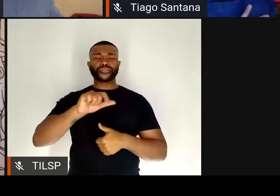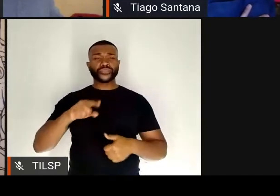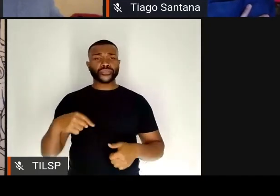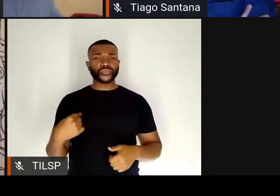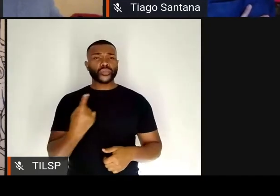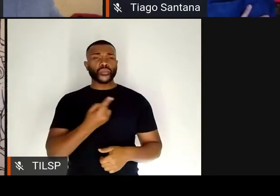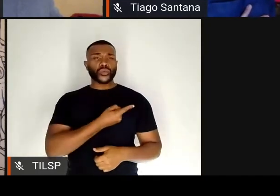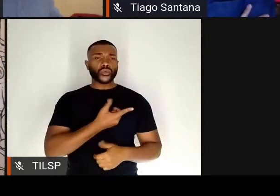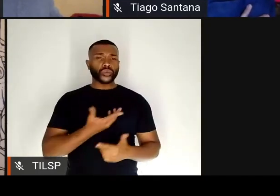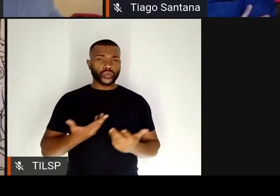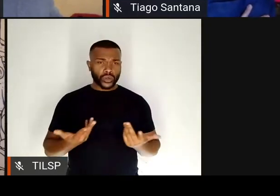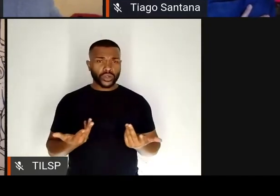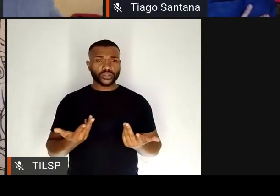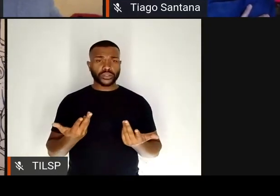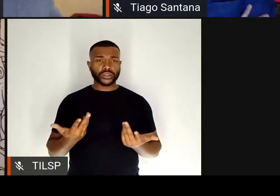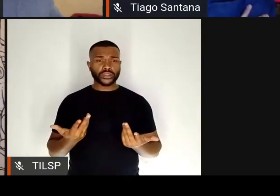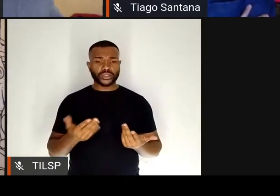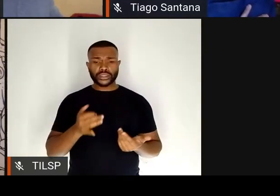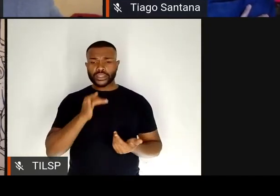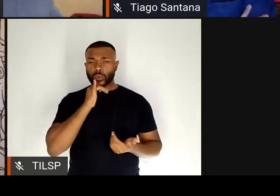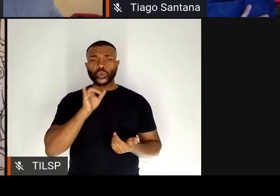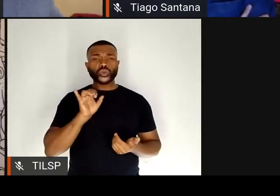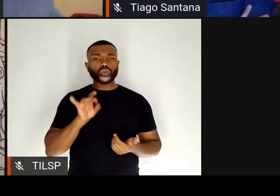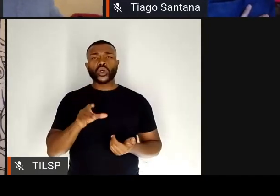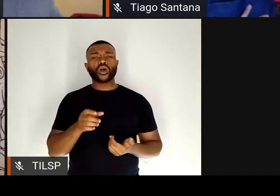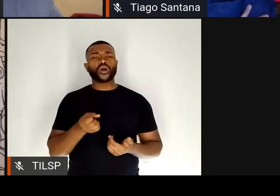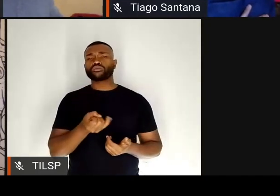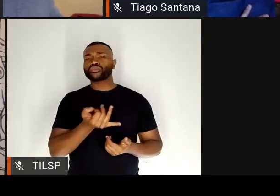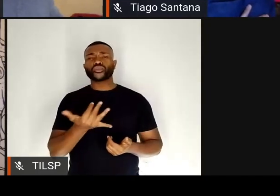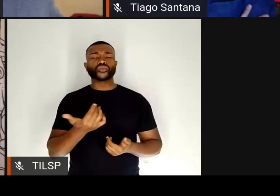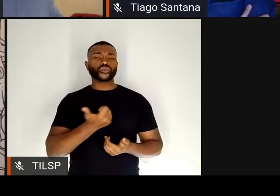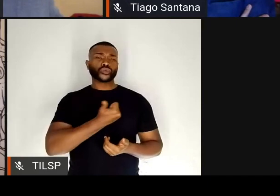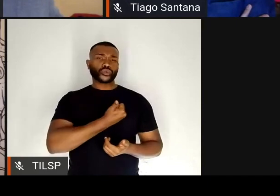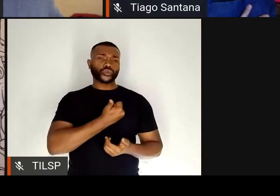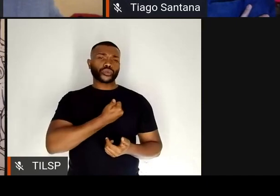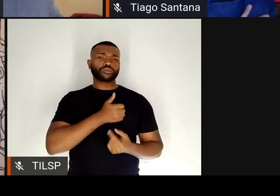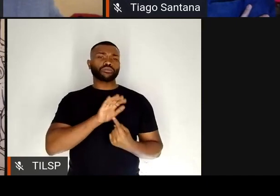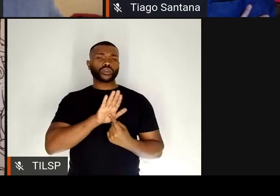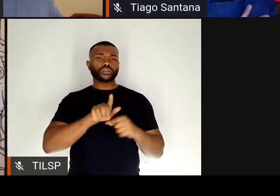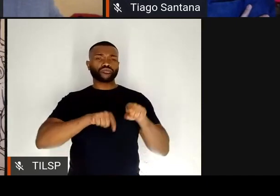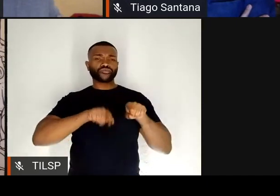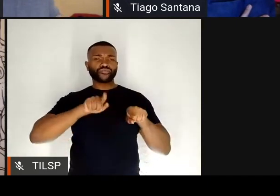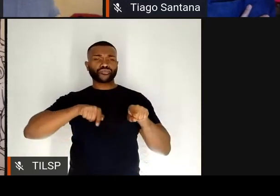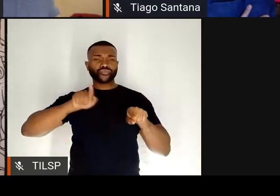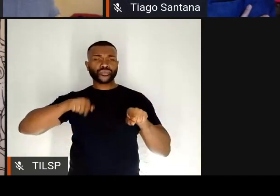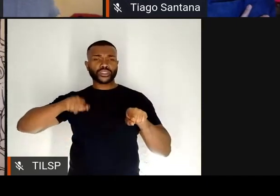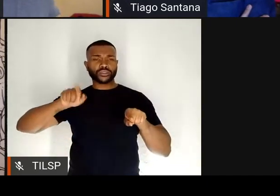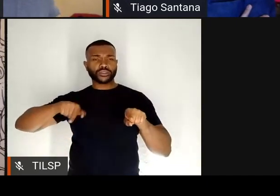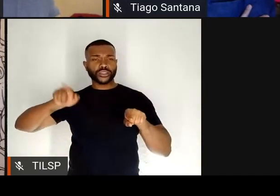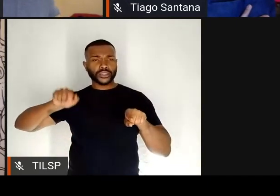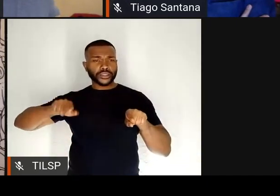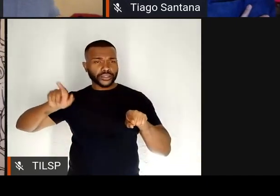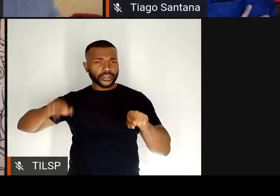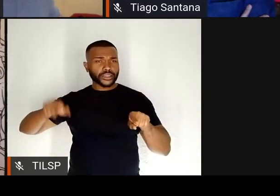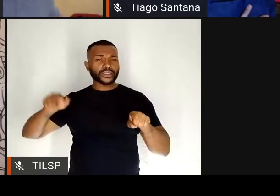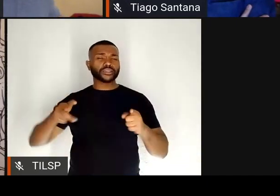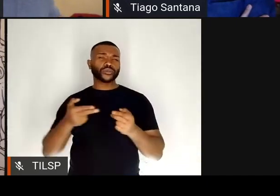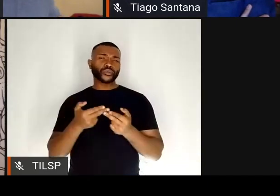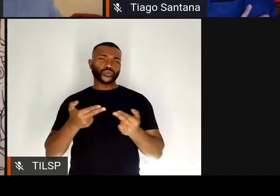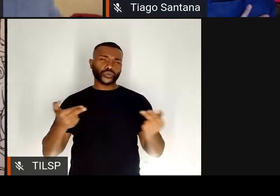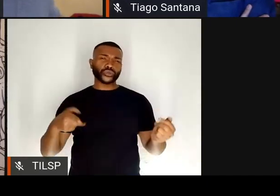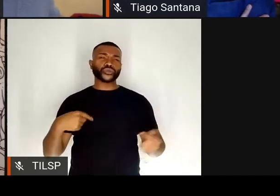né, números, em equações, né, variadas, né, como produtos, a gente